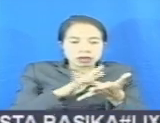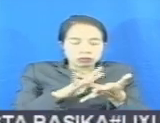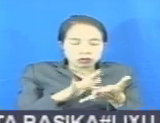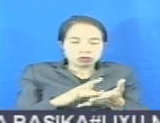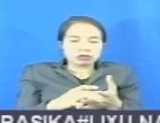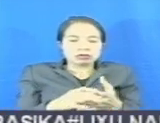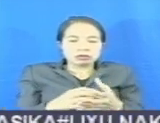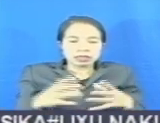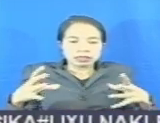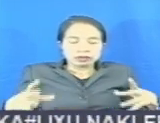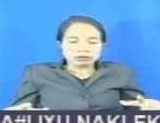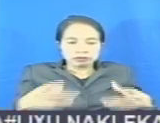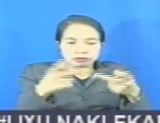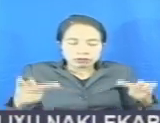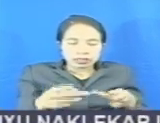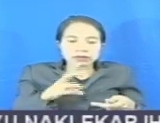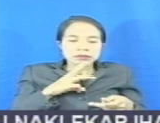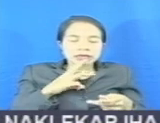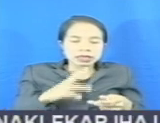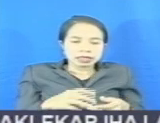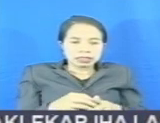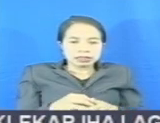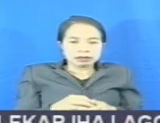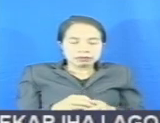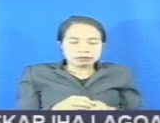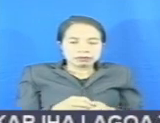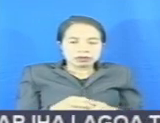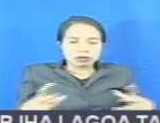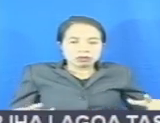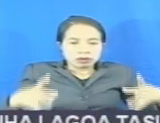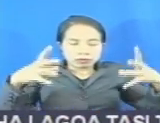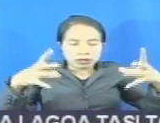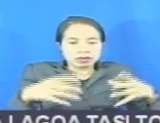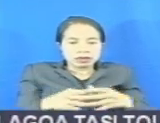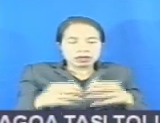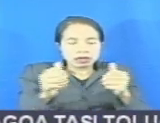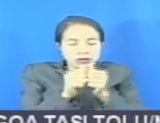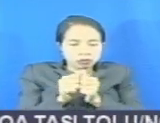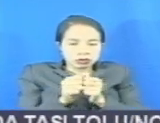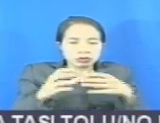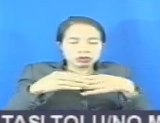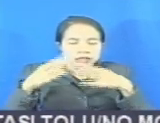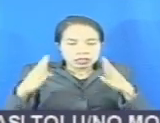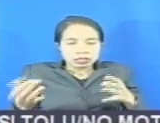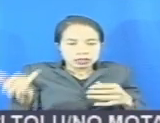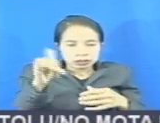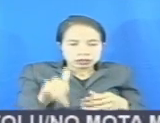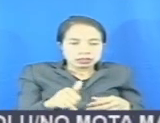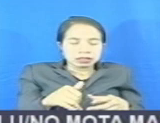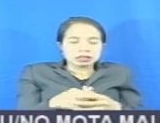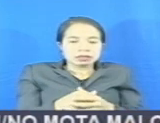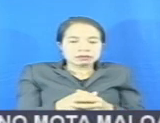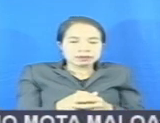kesira sira mosi leva fuging e hamoto ko ita mutar tran municipio dili altura suku alde ita halo limpeza mos